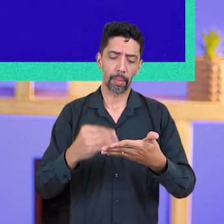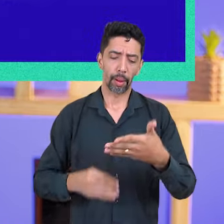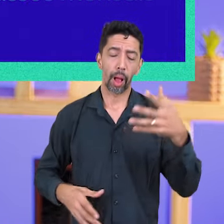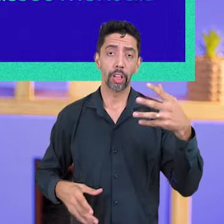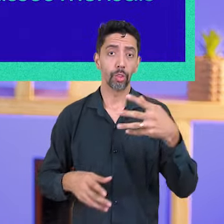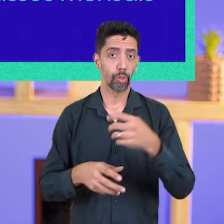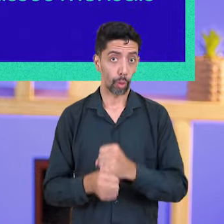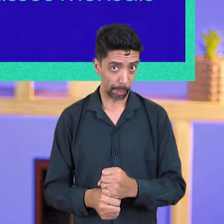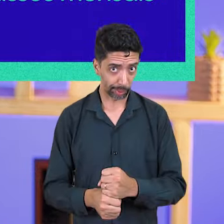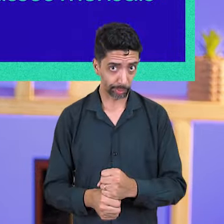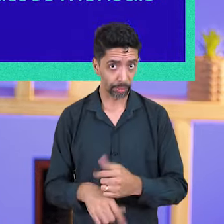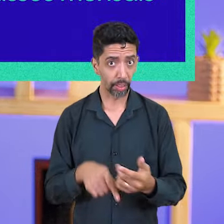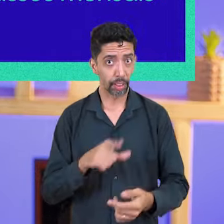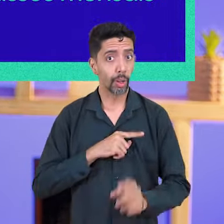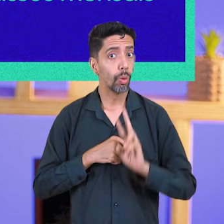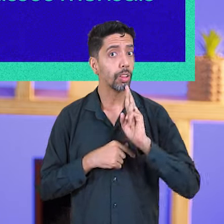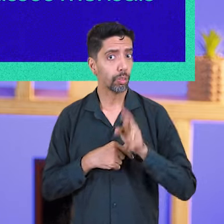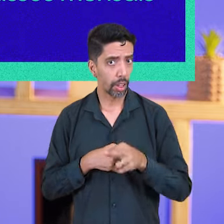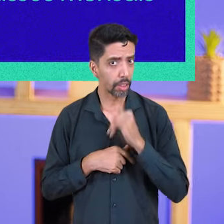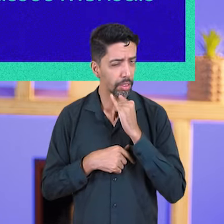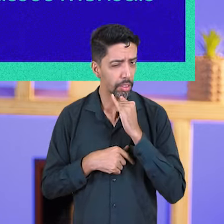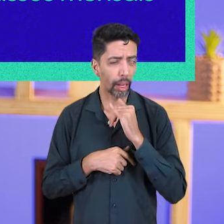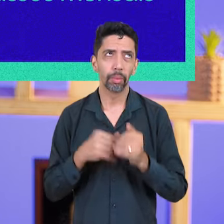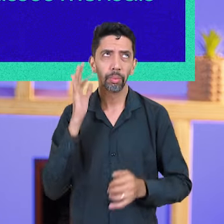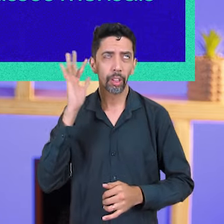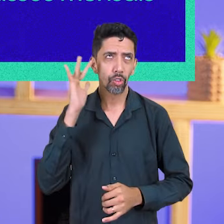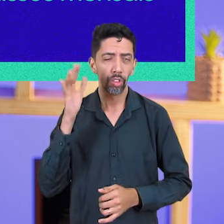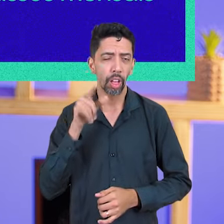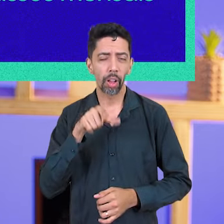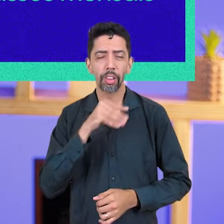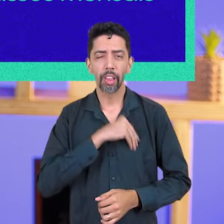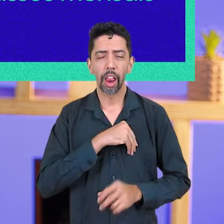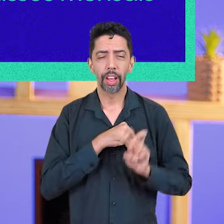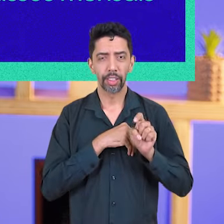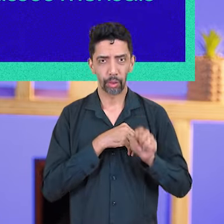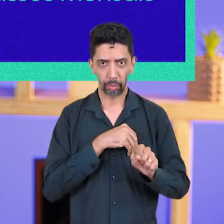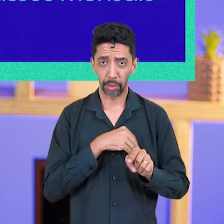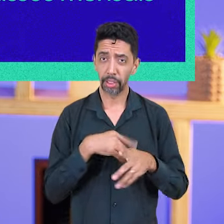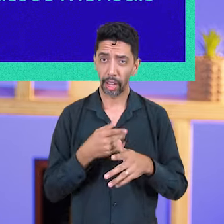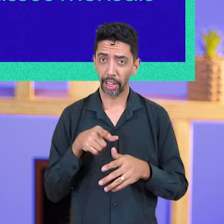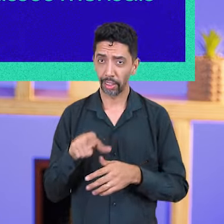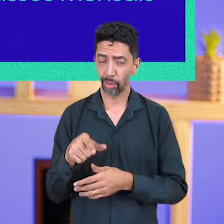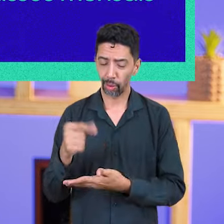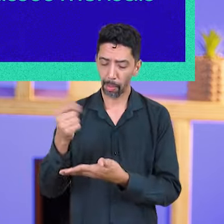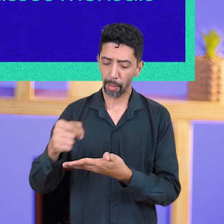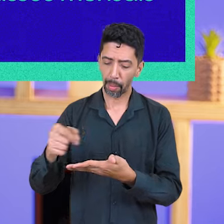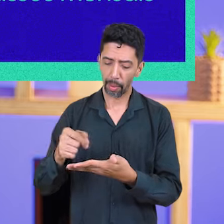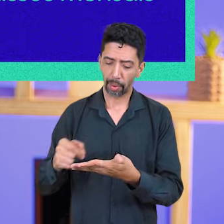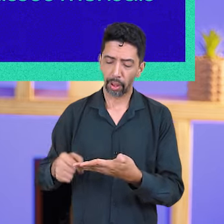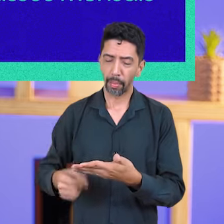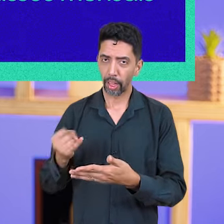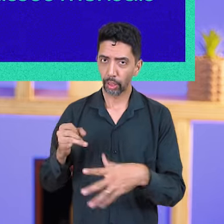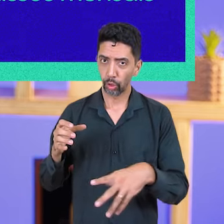Imaginando que eu ganho 5 mil reais e eu tenho só de prestações somadas 3 mil reais.